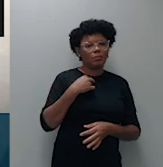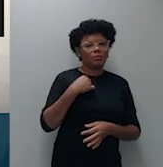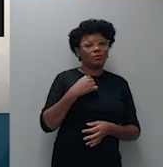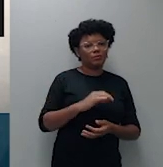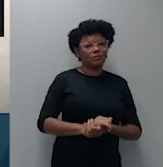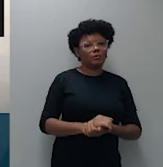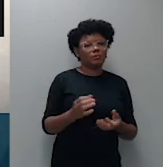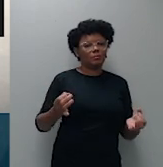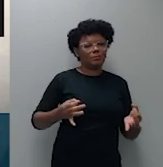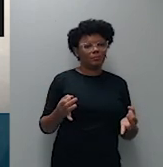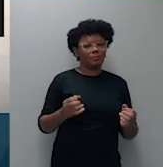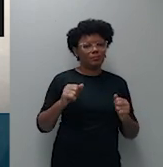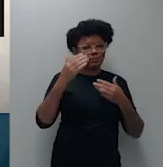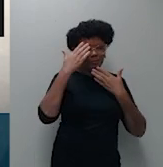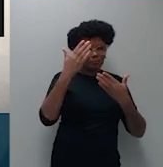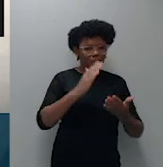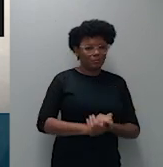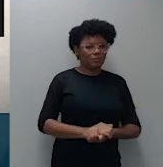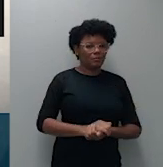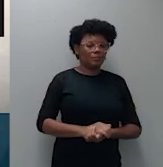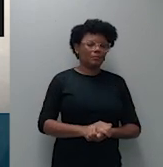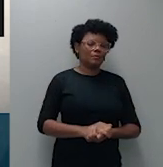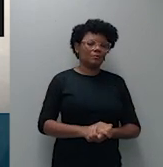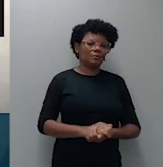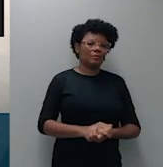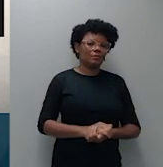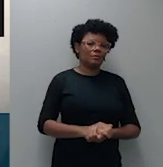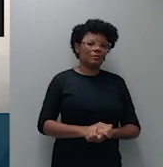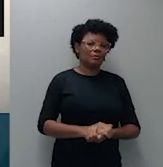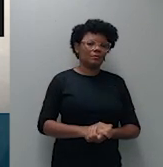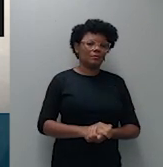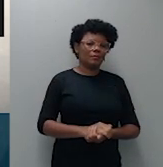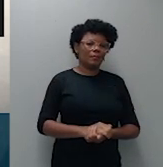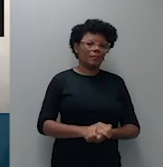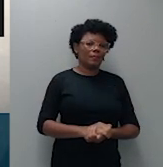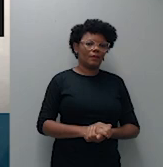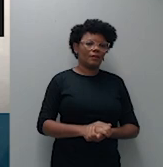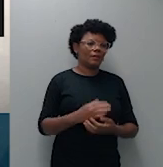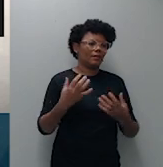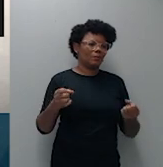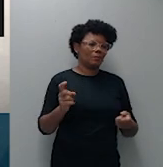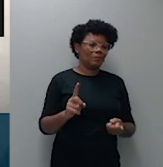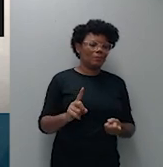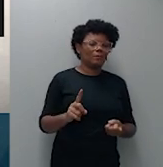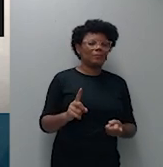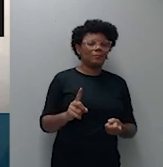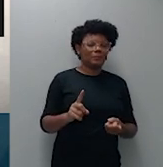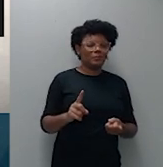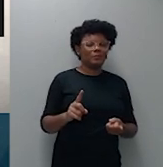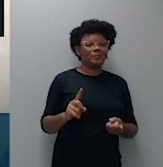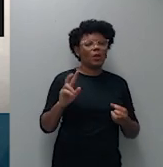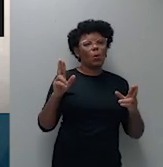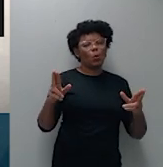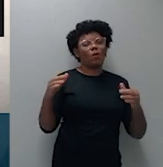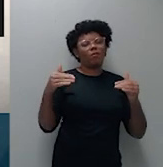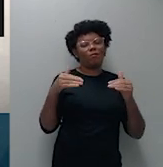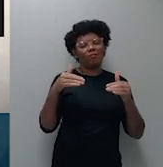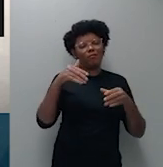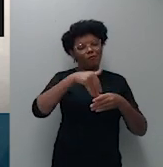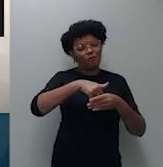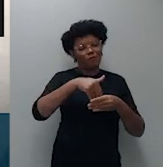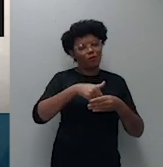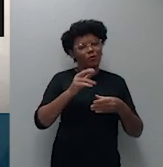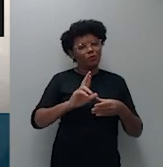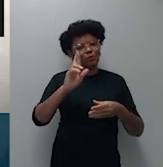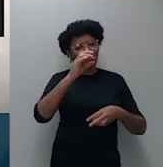oral obrigado obrigado agravo interno não provido termos do